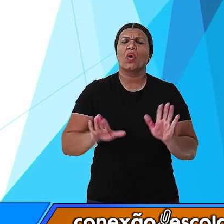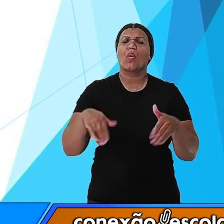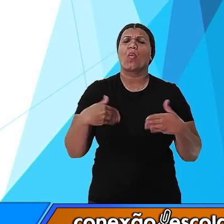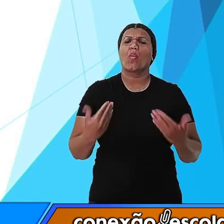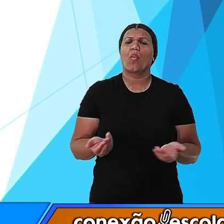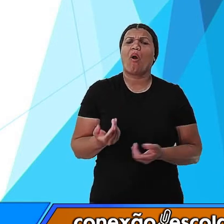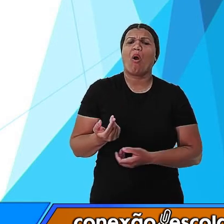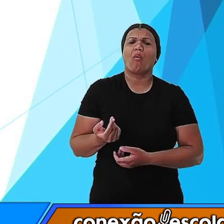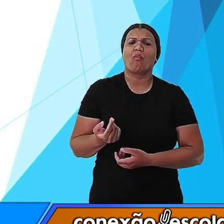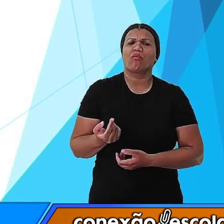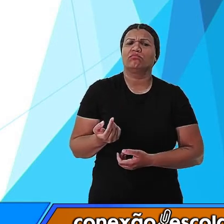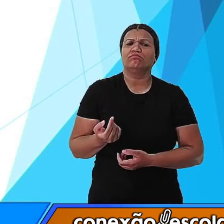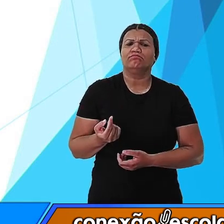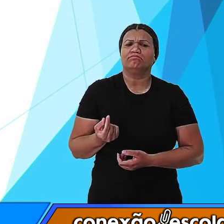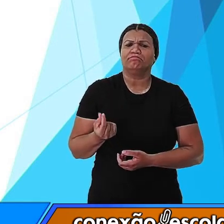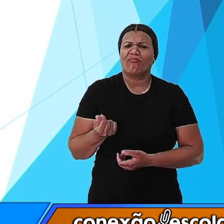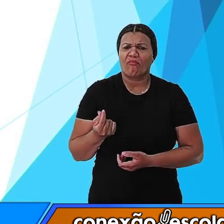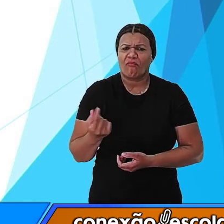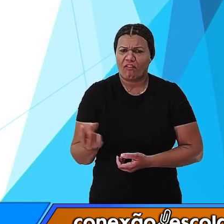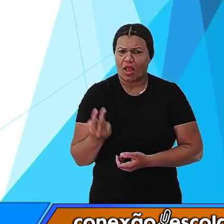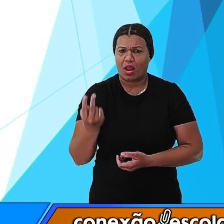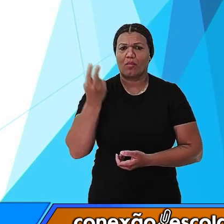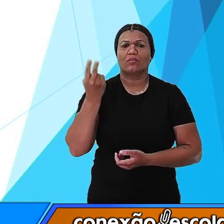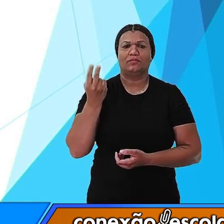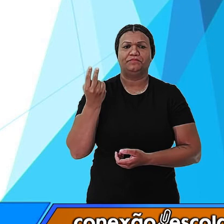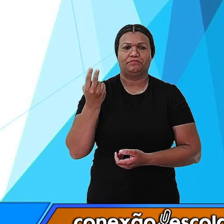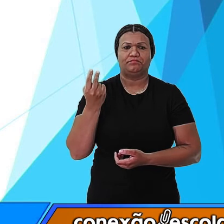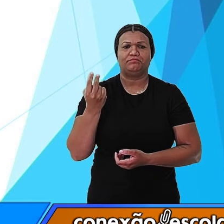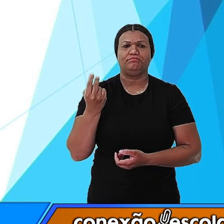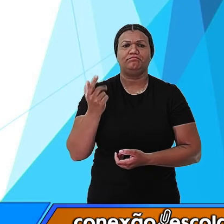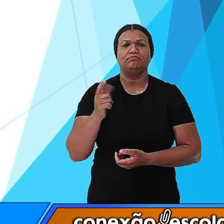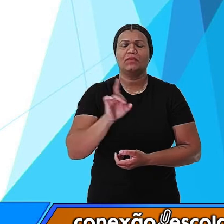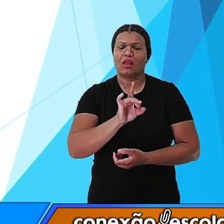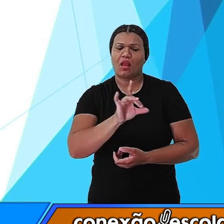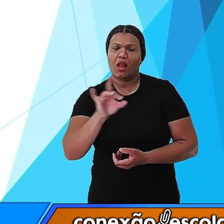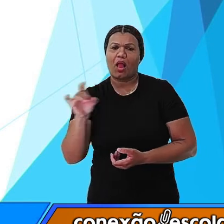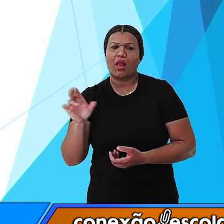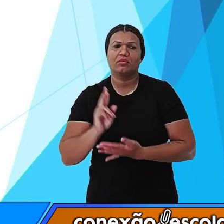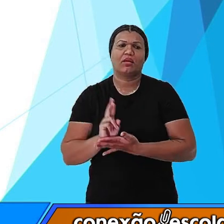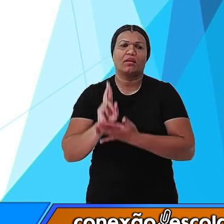Qual o valor relativo de cada algarismo representado?